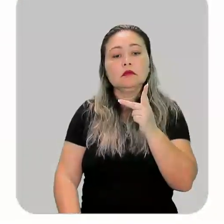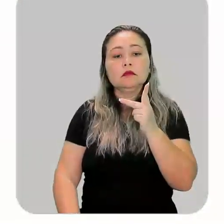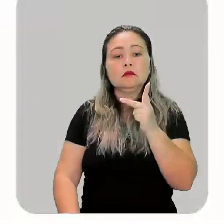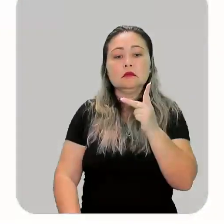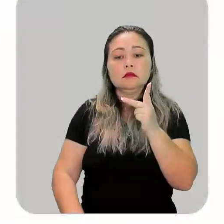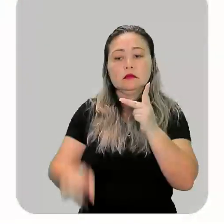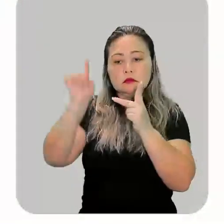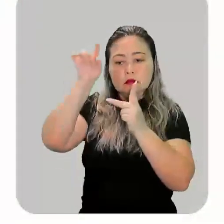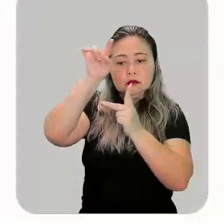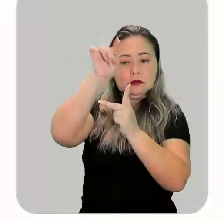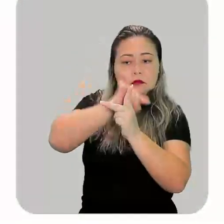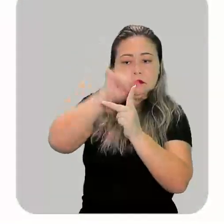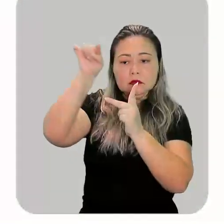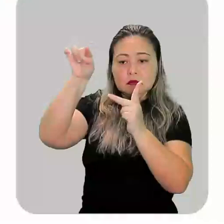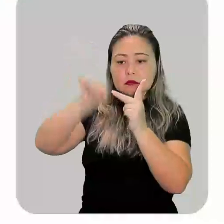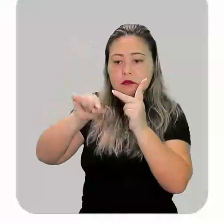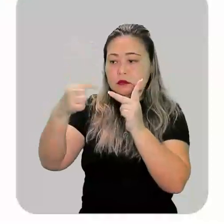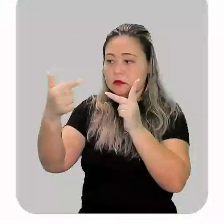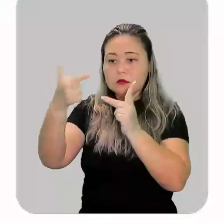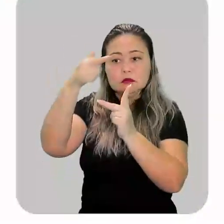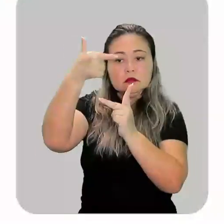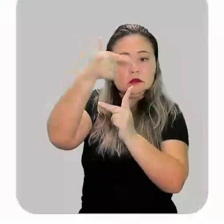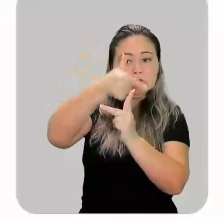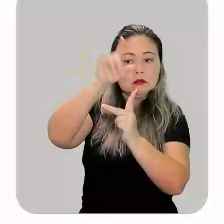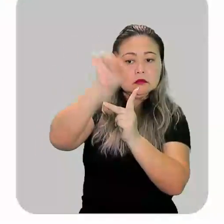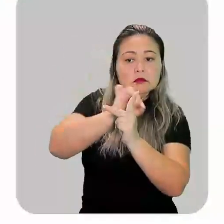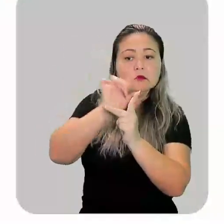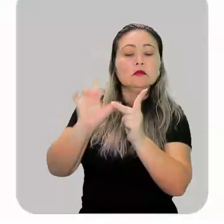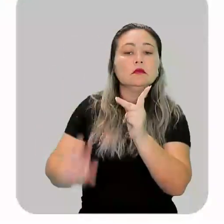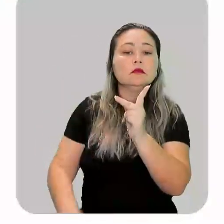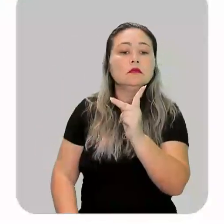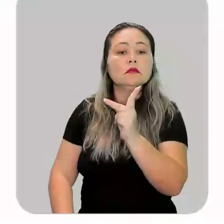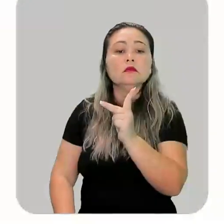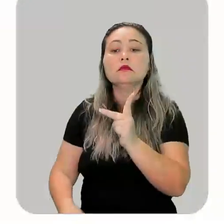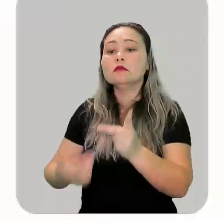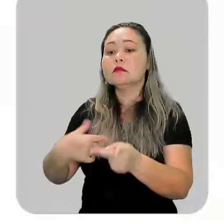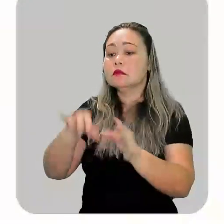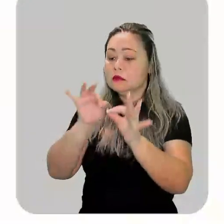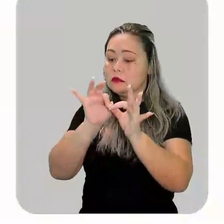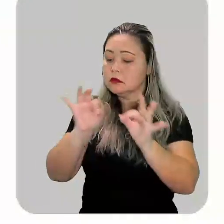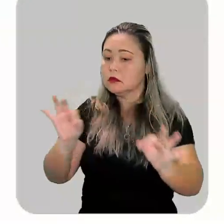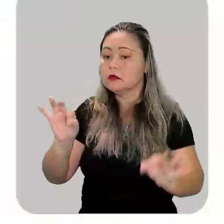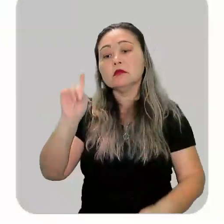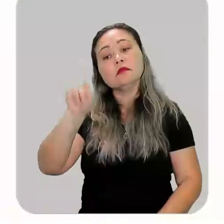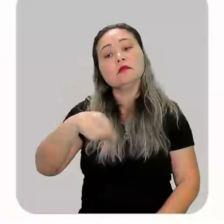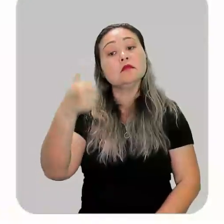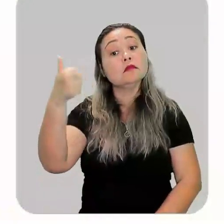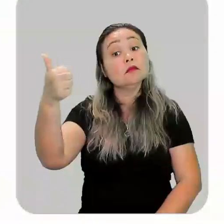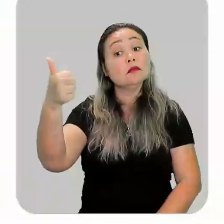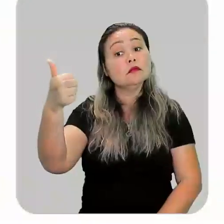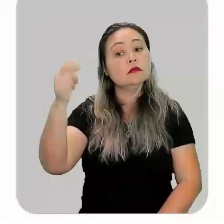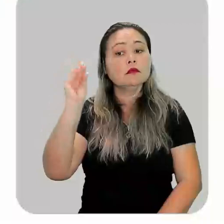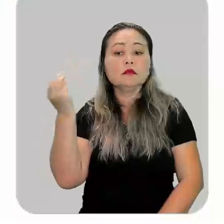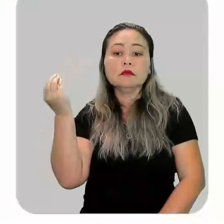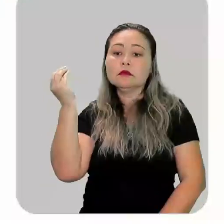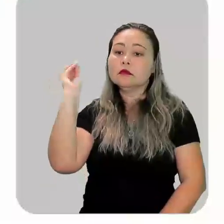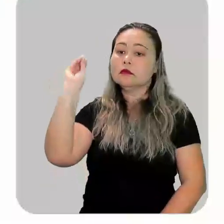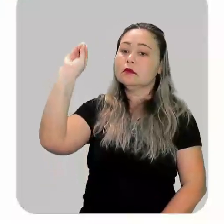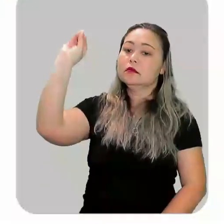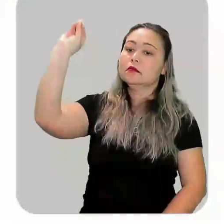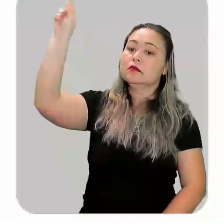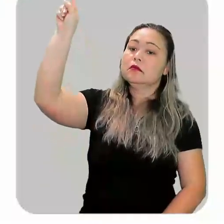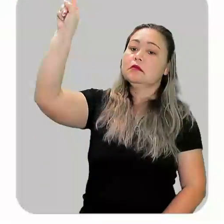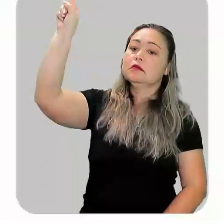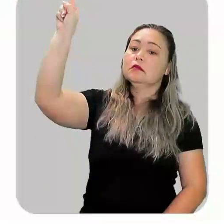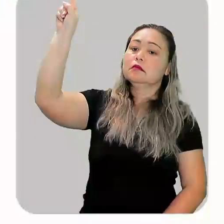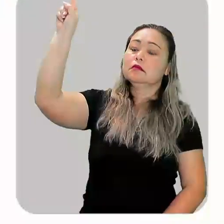a aplicação das propriedades aí, né? Isso. Aí então ficamos que o nosso raio é 1. Então agora a gente pode pegar a borrachinha